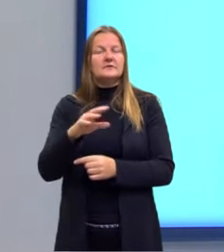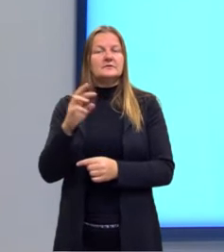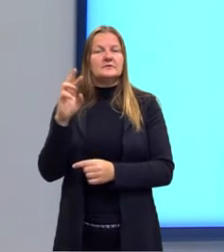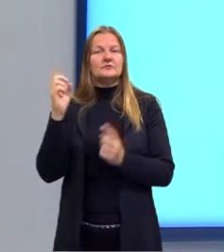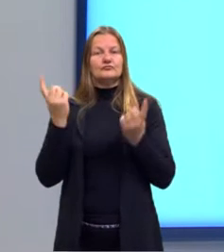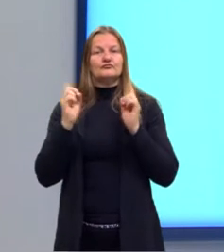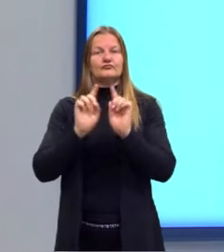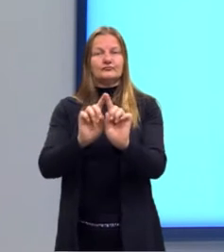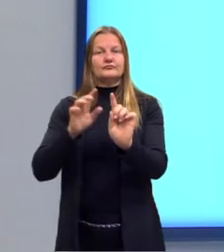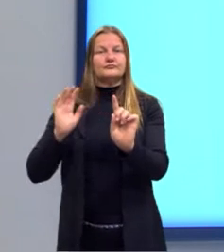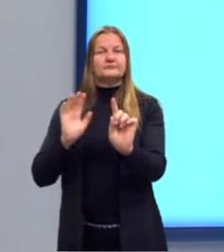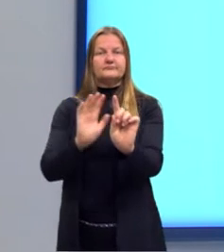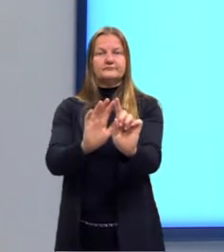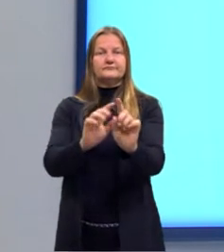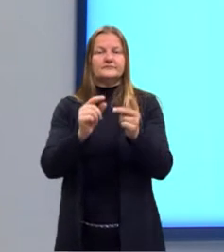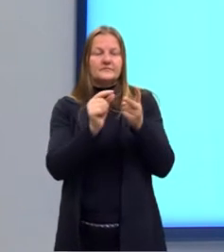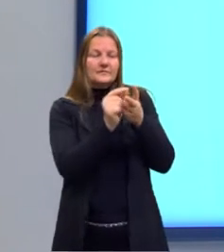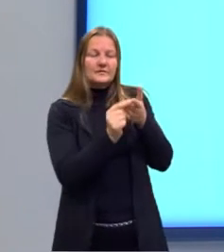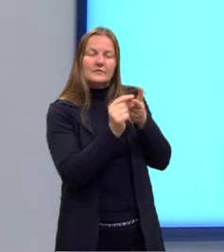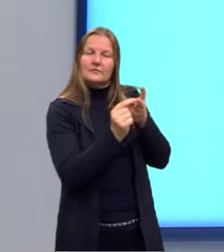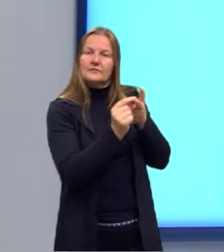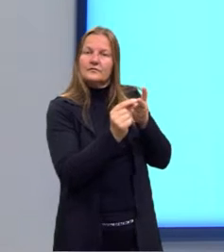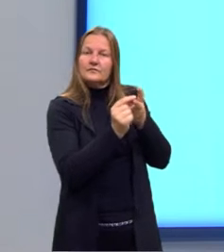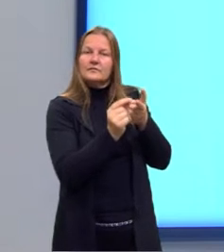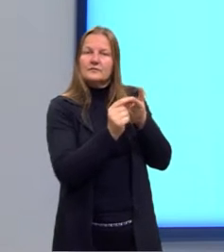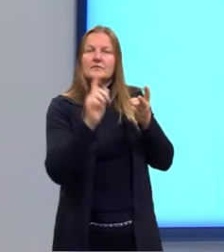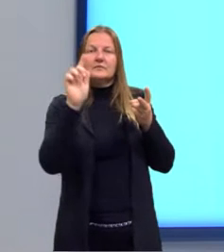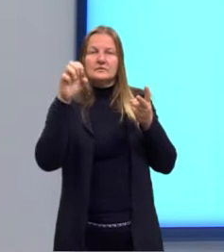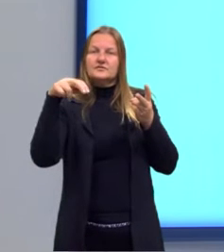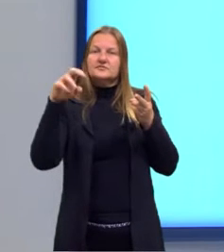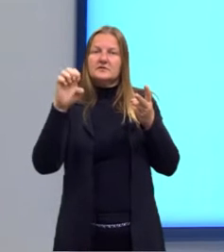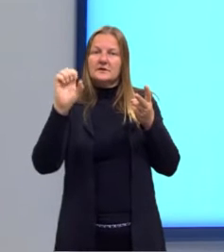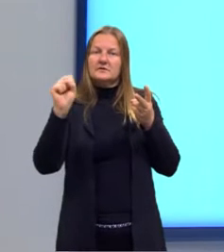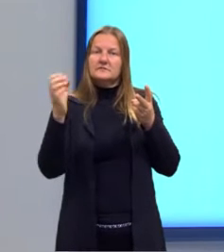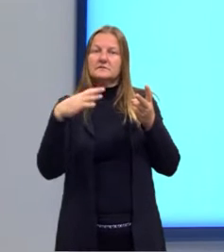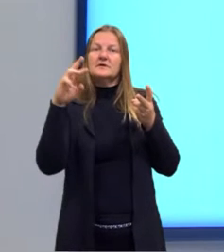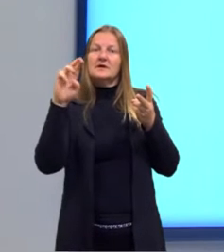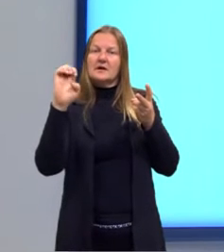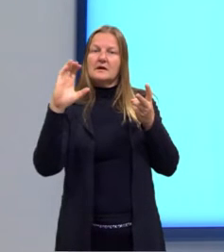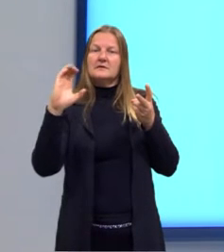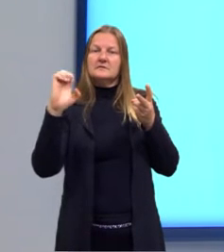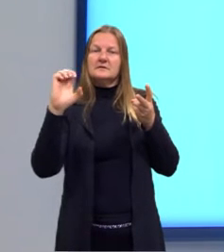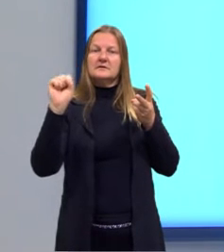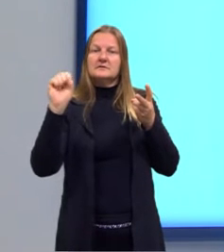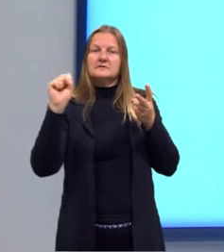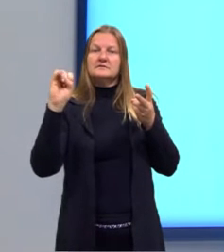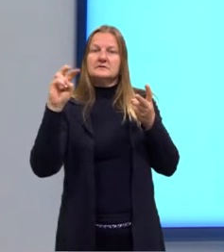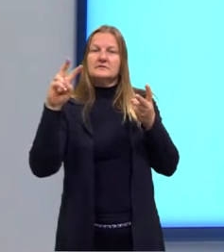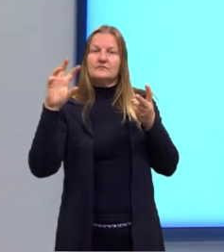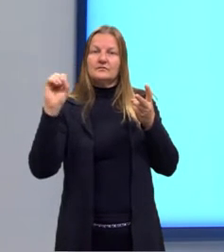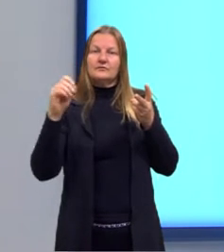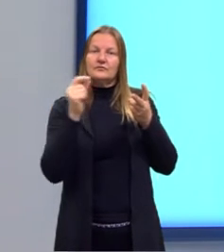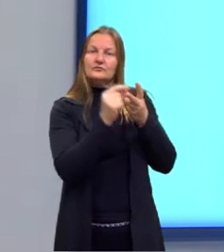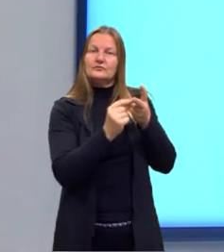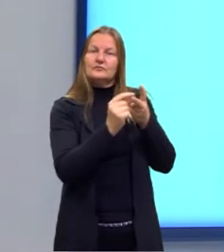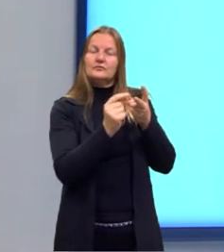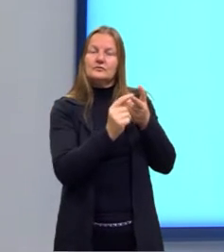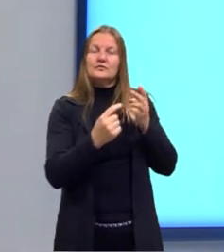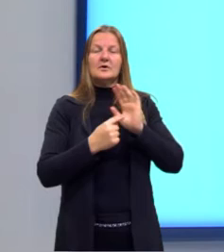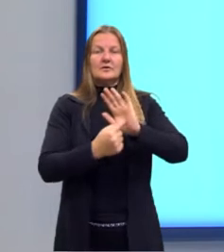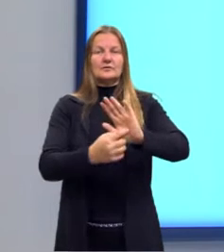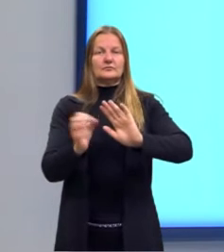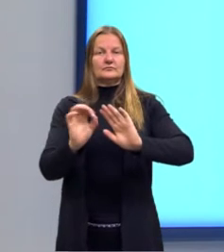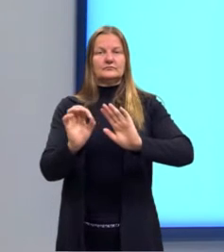genes pode ser representada né Por genes recessivos que os pais têm só que não